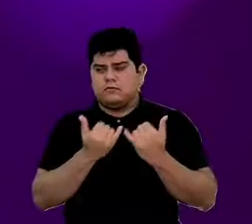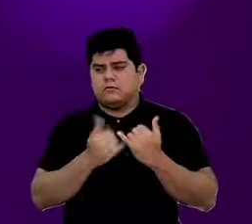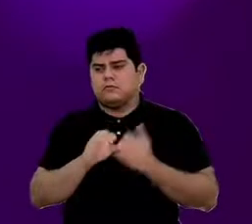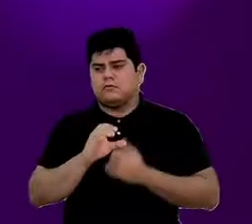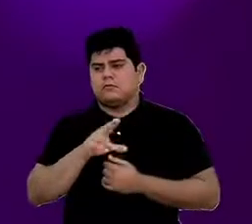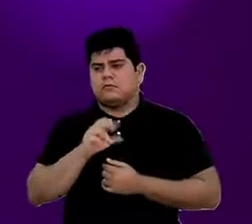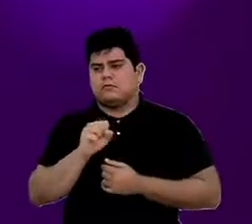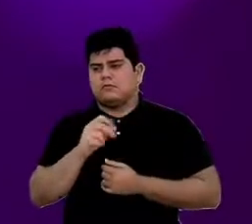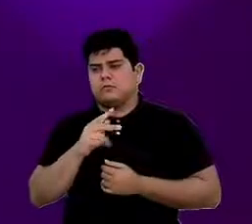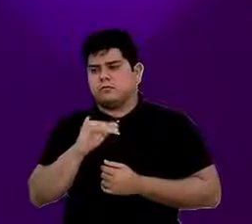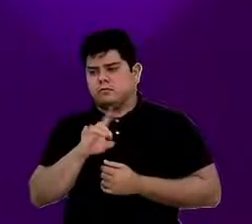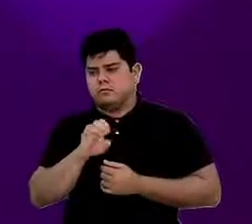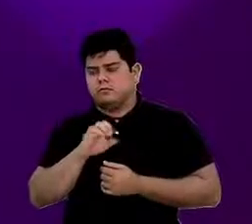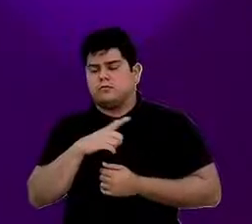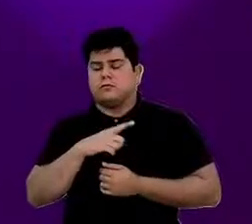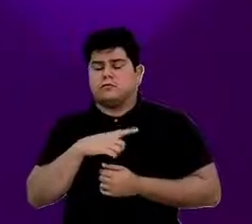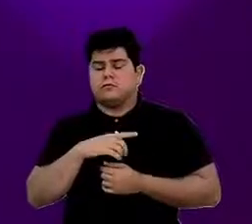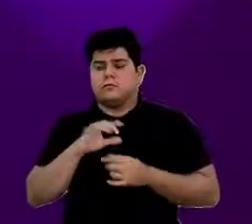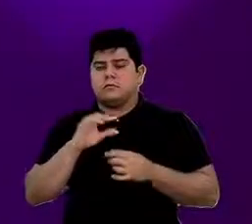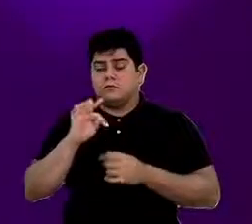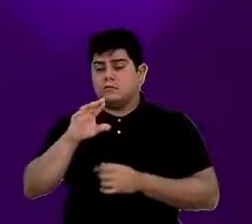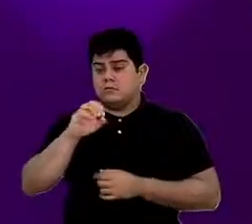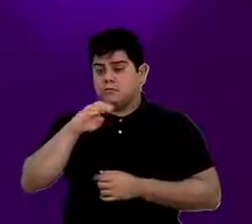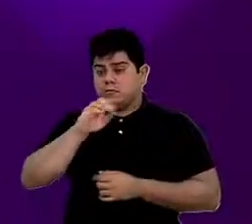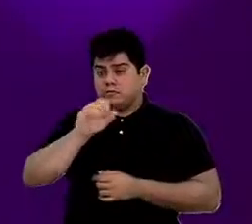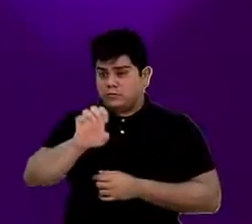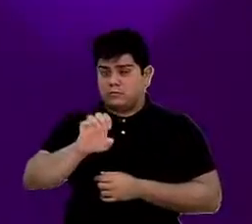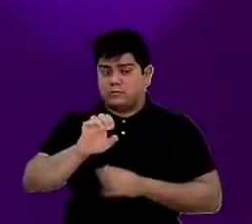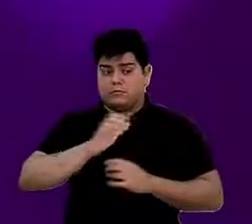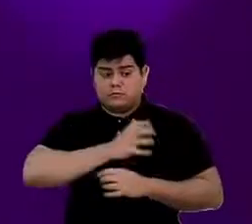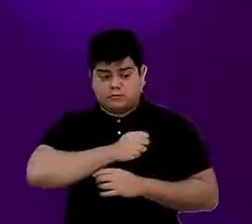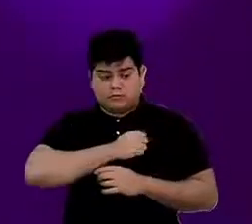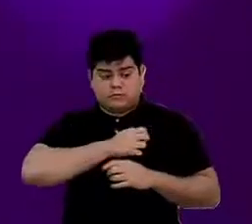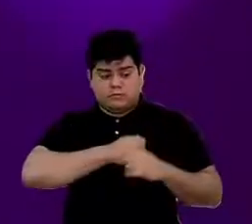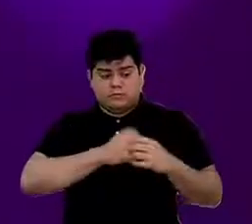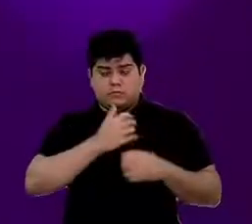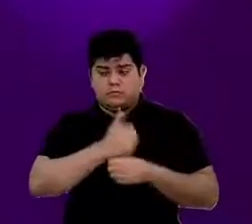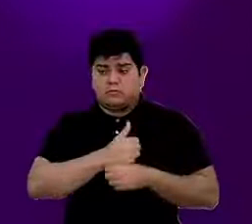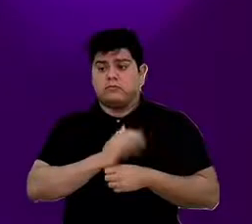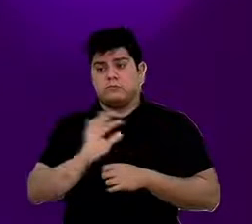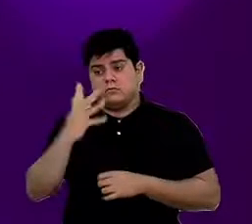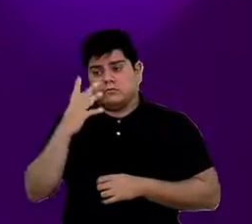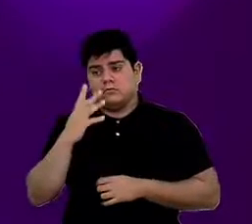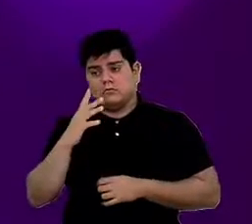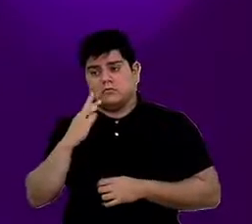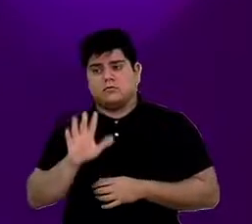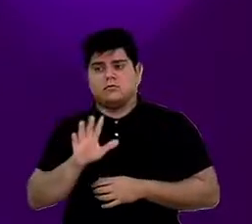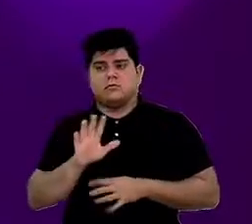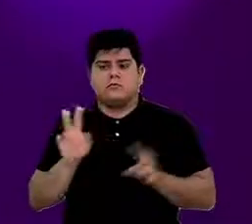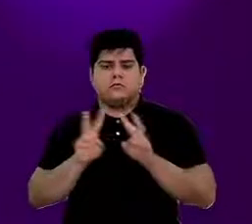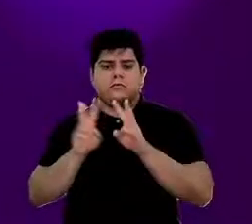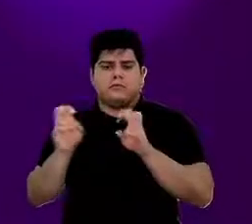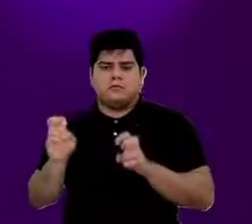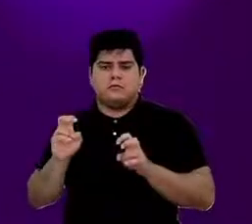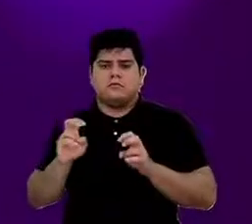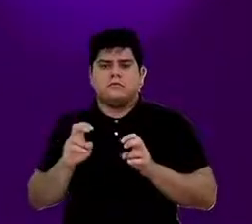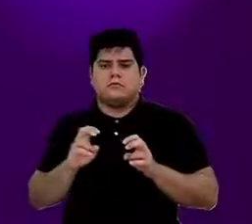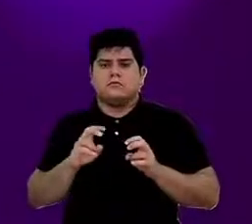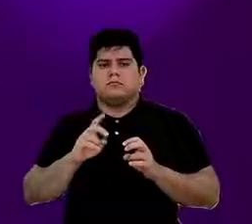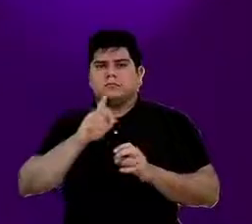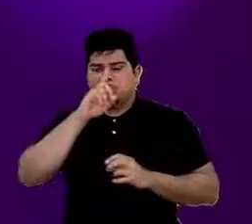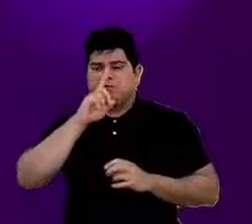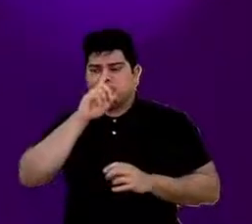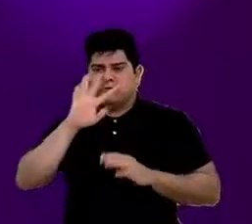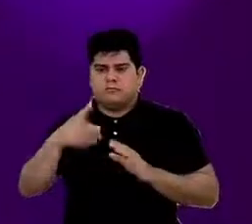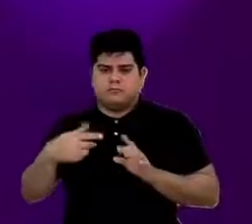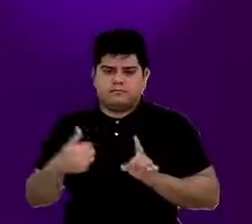Tem a questão da trombose de prótese, que também acontece nas próteses cirúrgicas, mas é um assunto periclitante que pode ter impacto de aumento